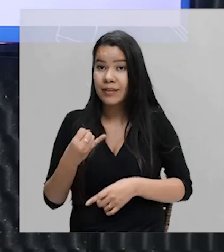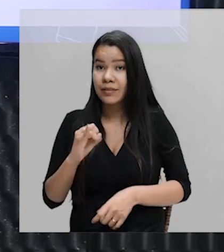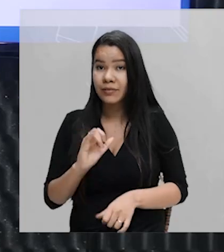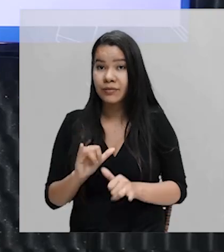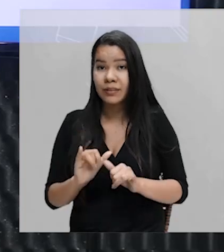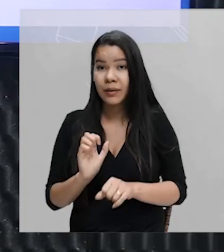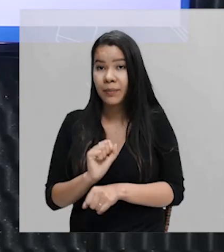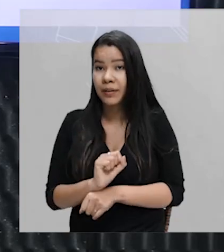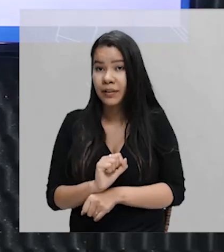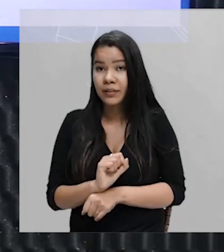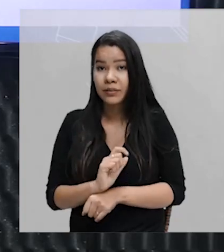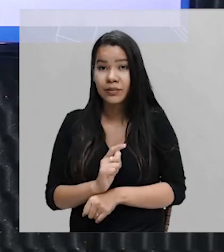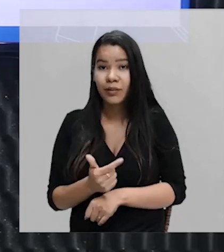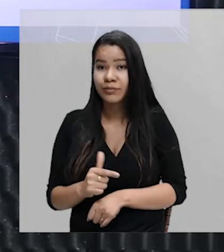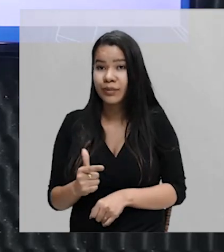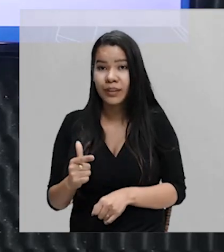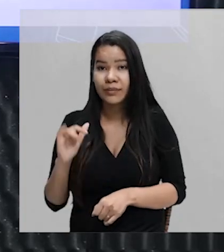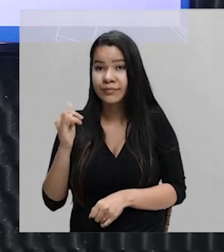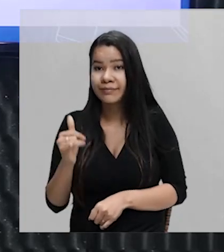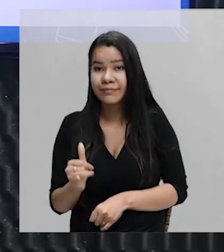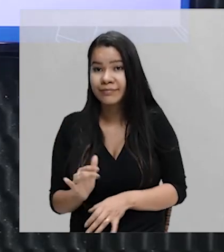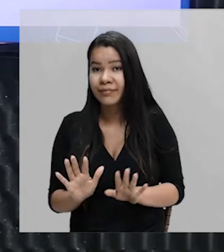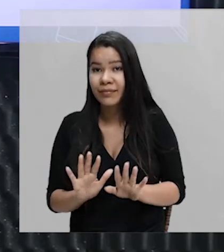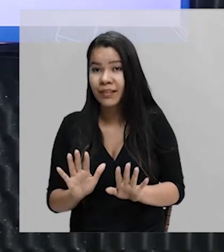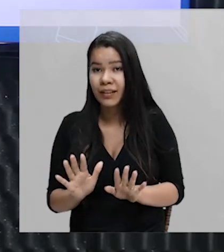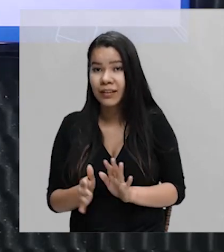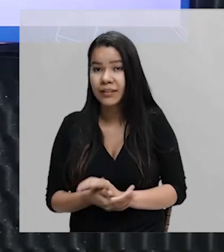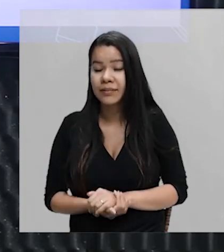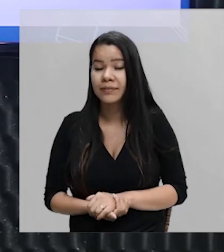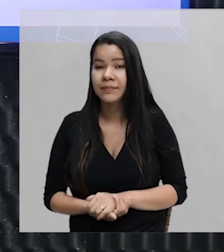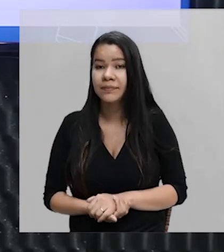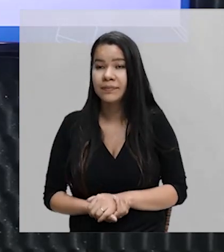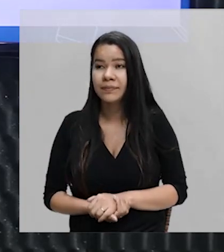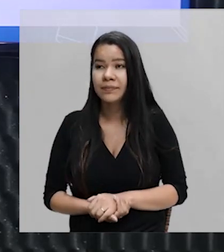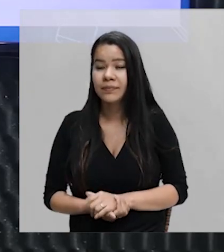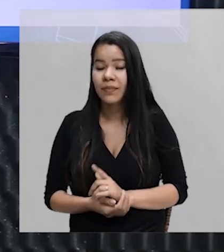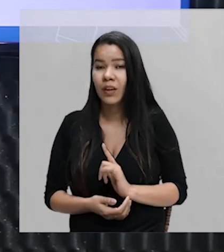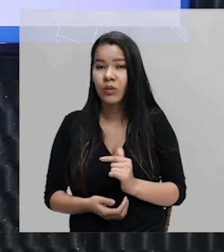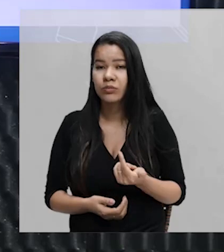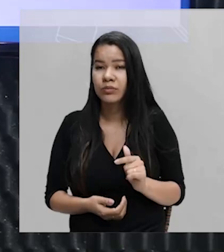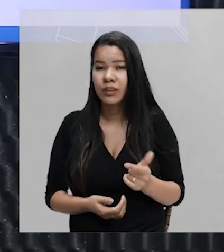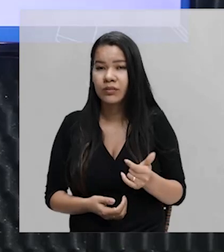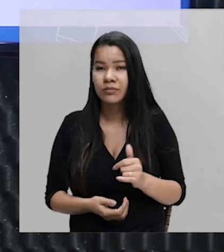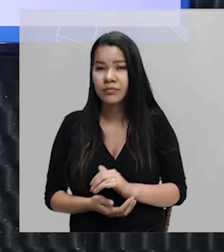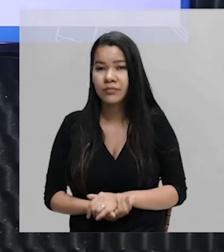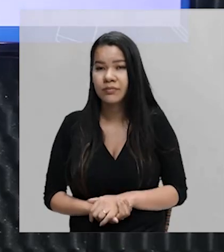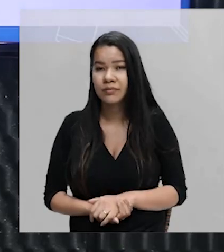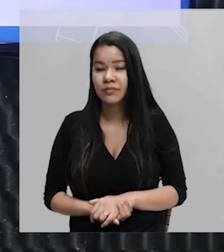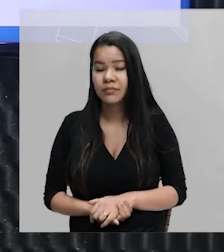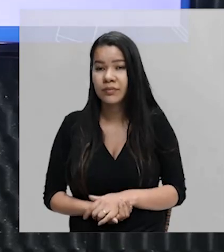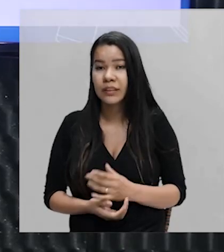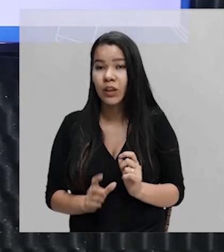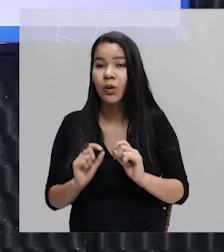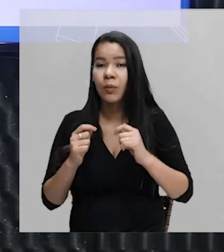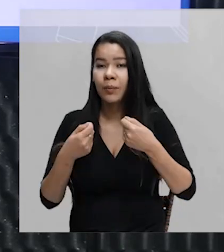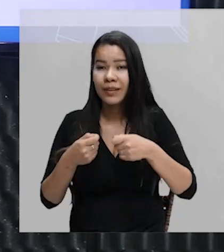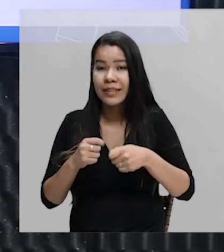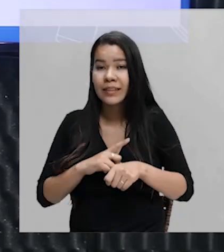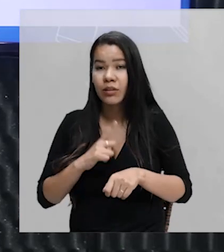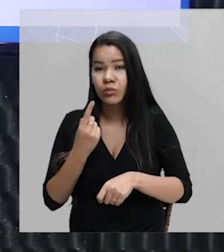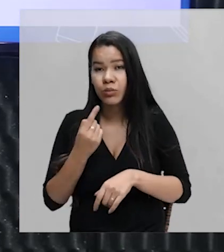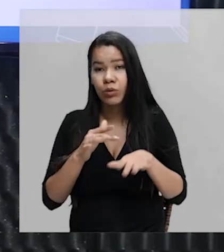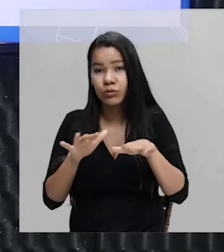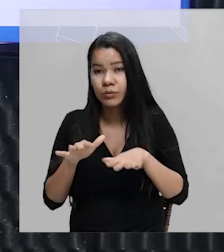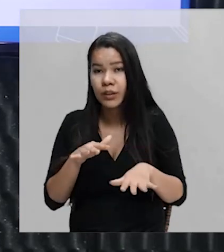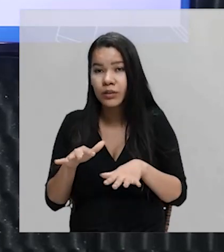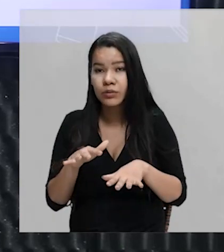próximo do condutor, não vai ter corrente elétrica induzida, certo? Não vai gerar corrente elétrica. Então, tem que ter um